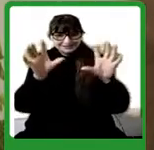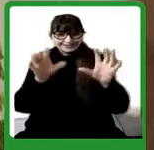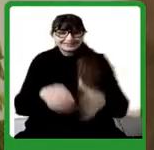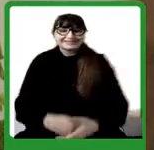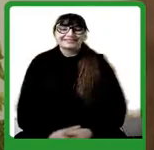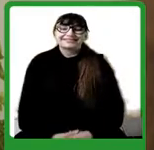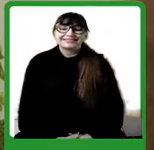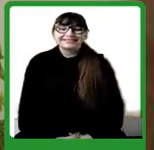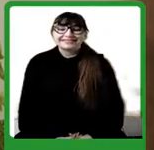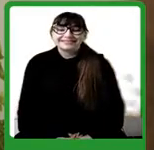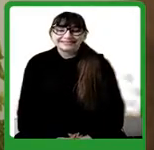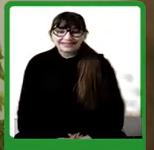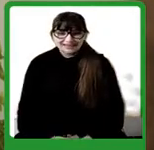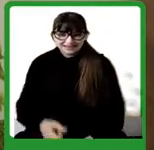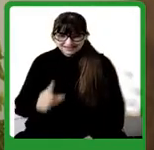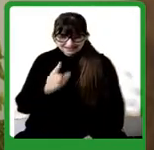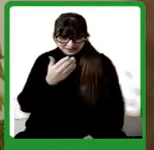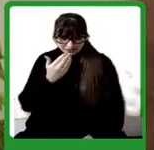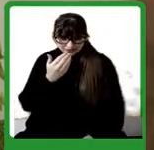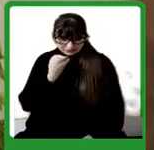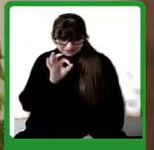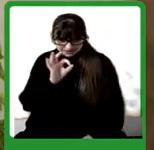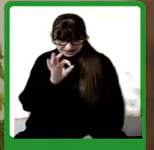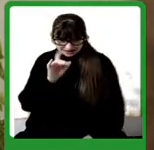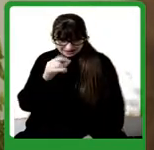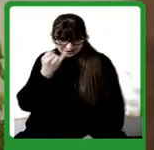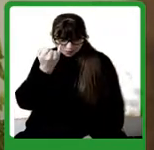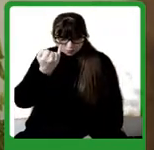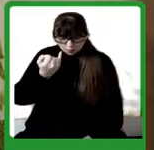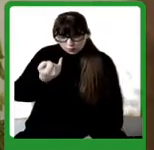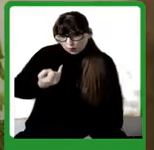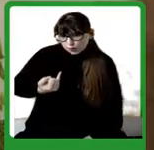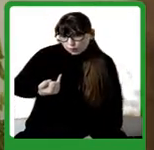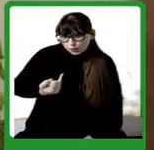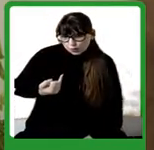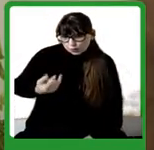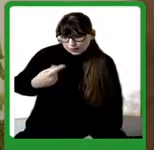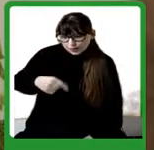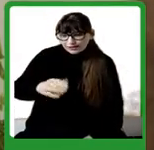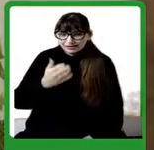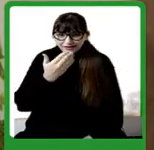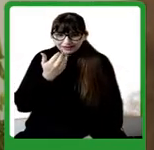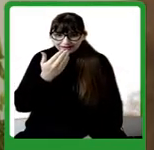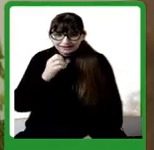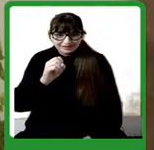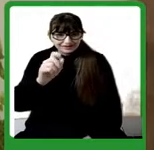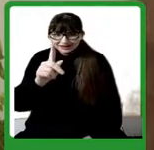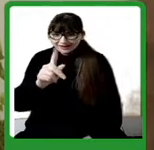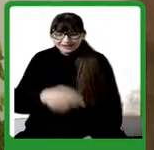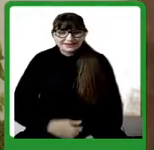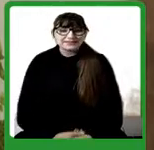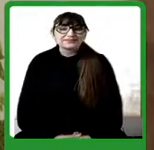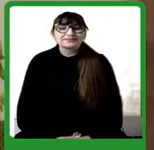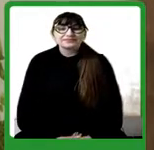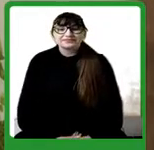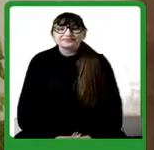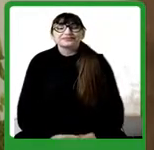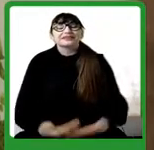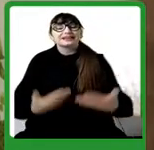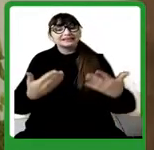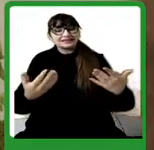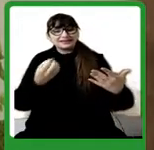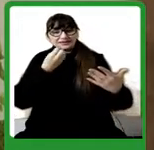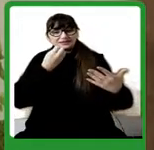Tu não come, tu é fit, né? Daí é bonito, deixa pra tu nós comer, né? Gente, bom demais estar aqui.